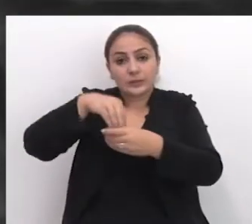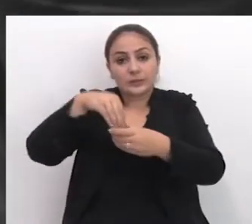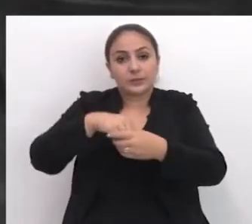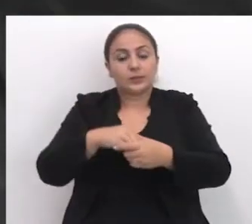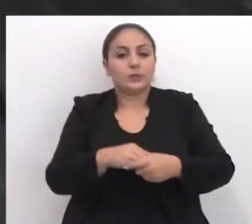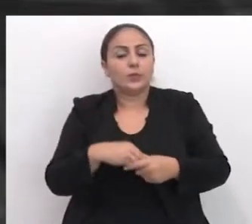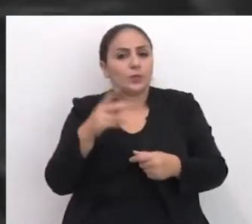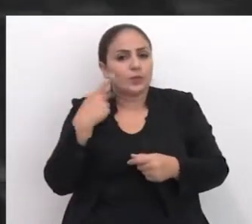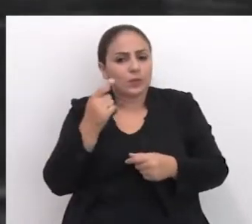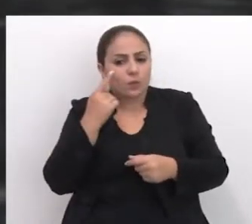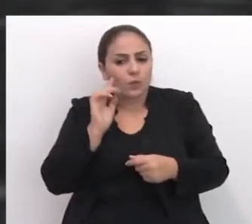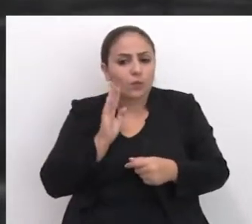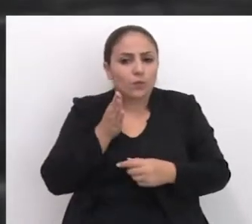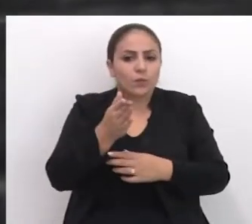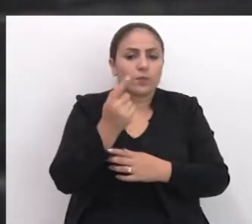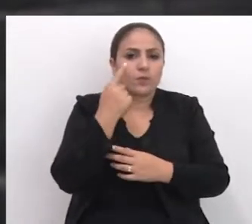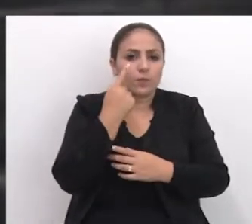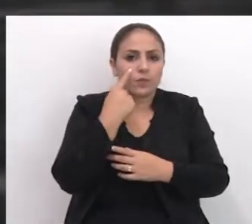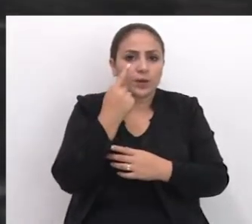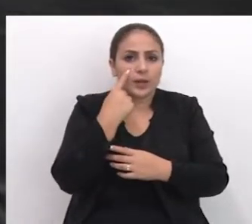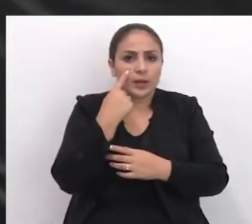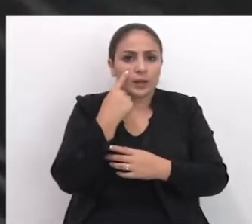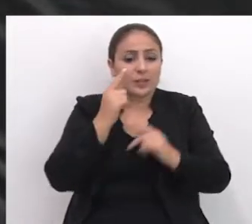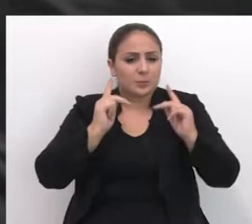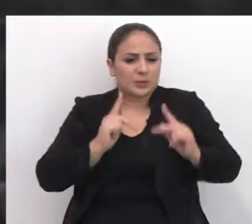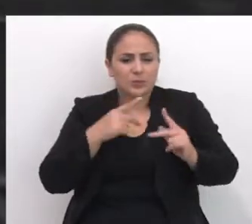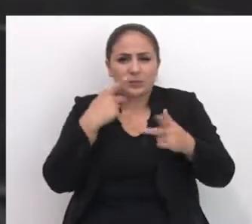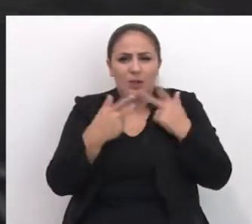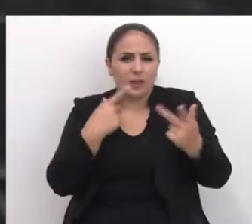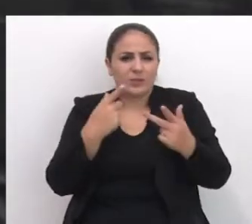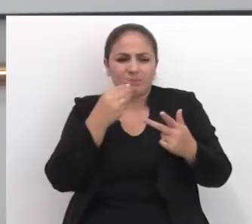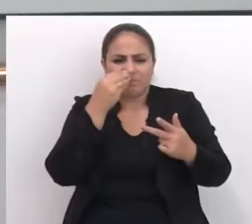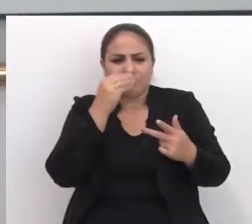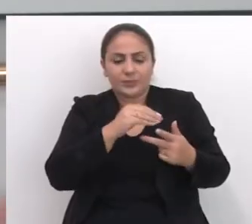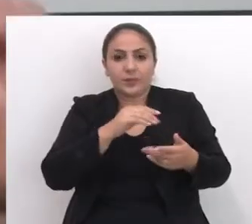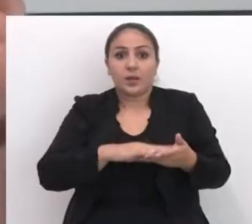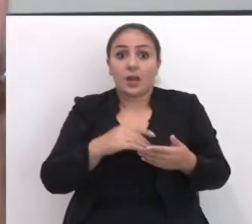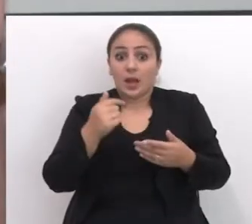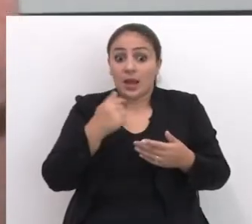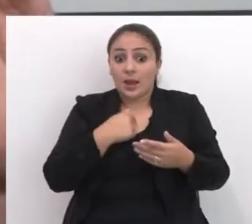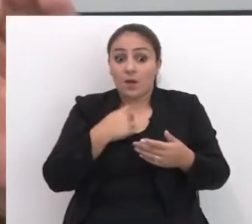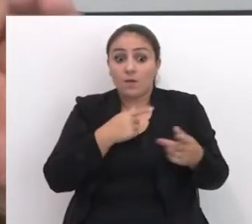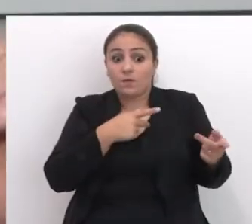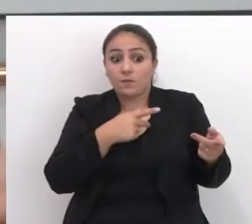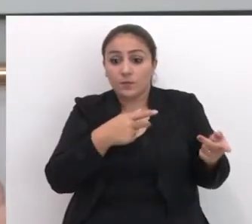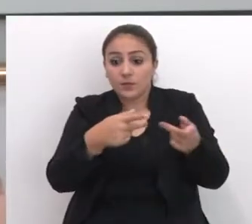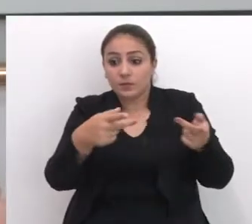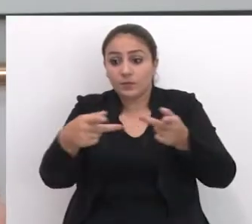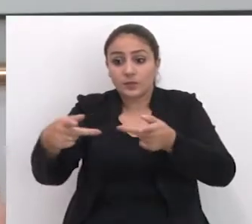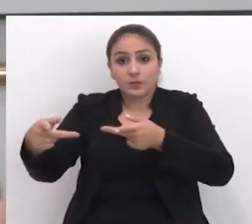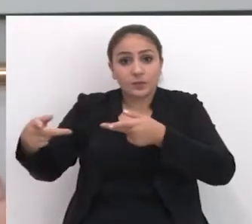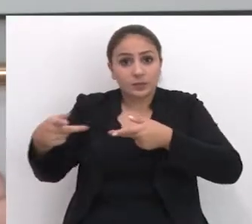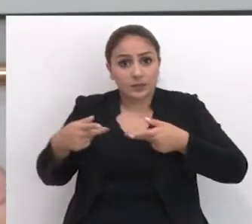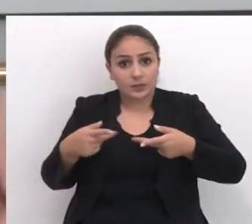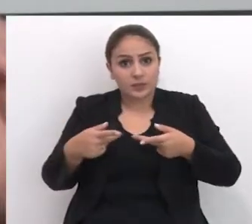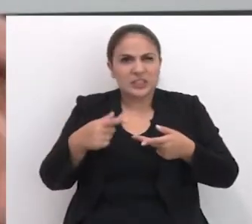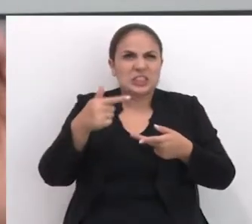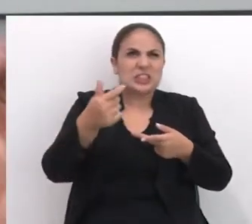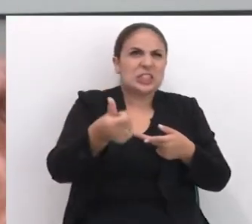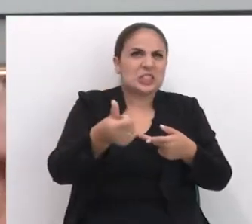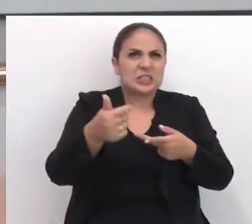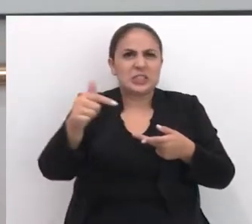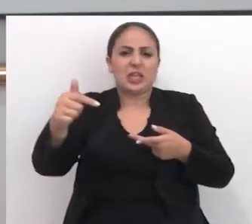Renato apurou pessoalmente as acusações de descaso. Eu visitei mais de meia dúzia,